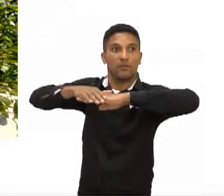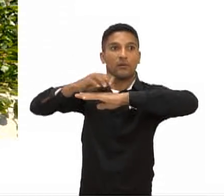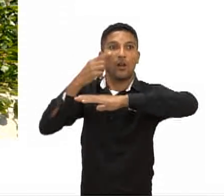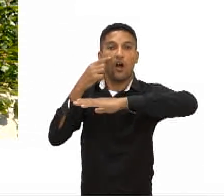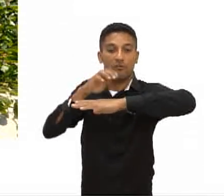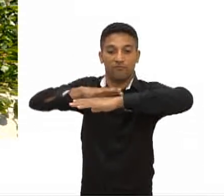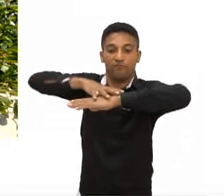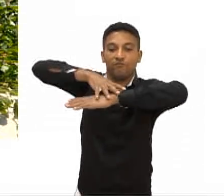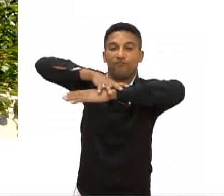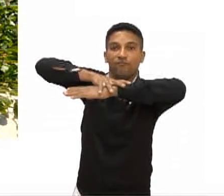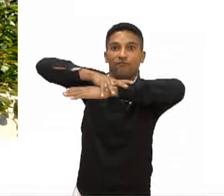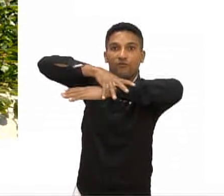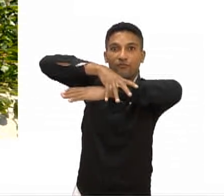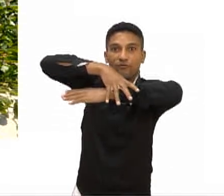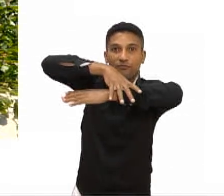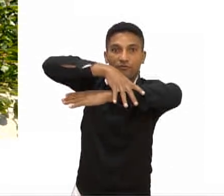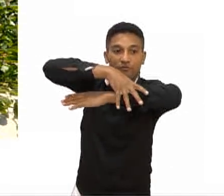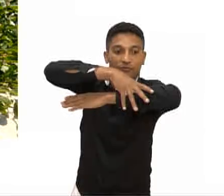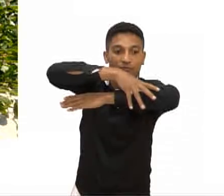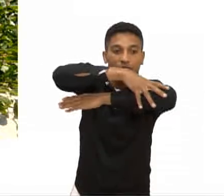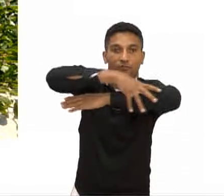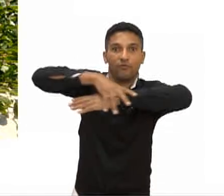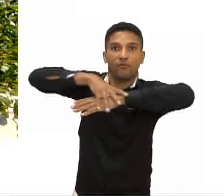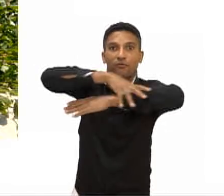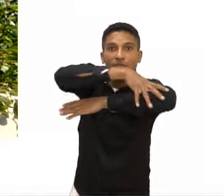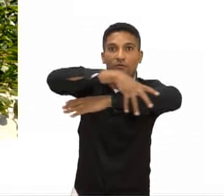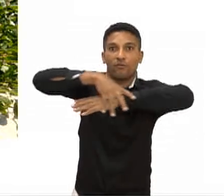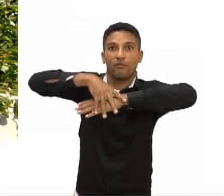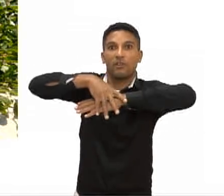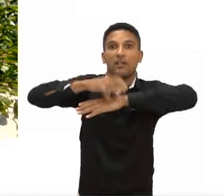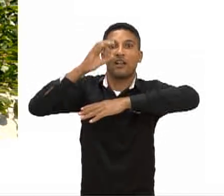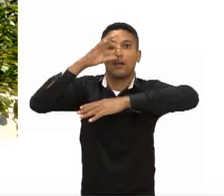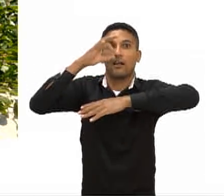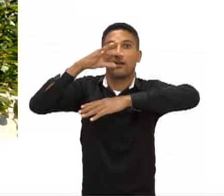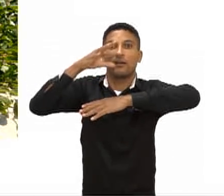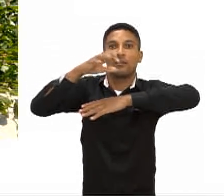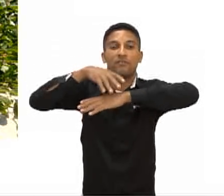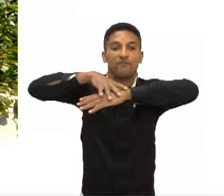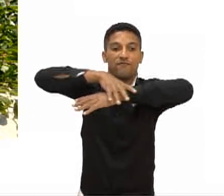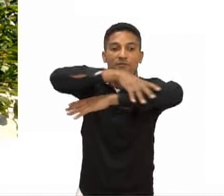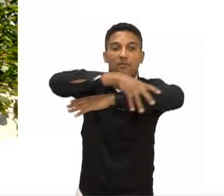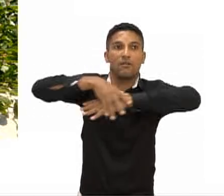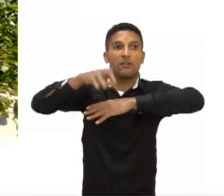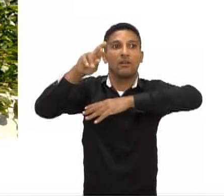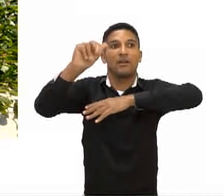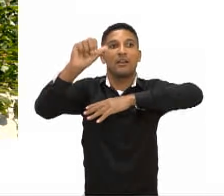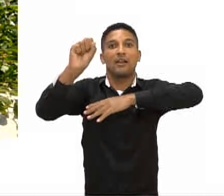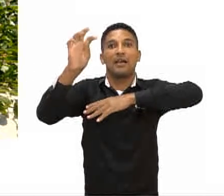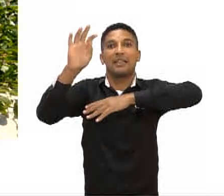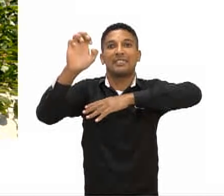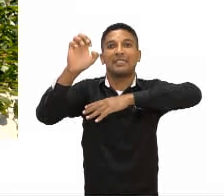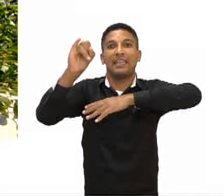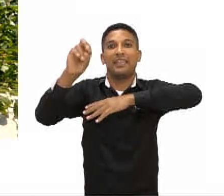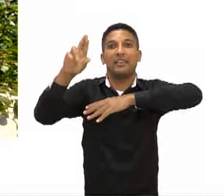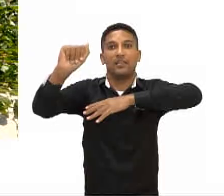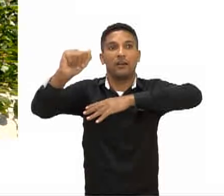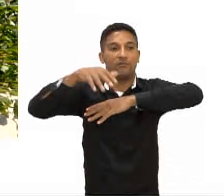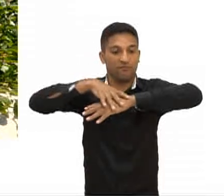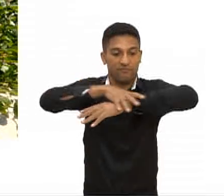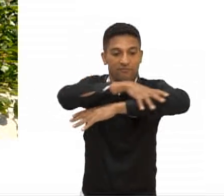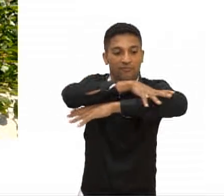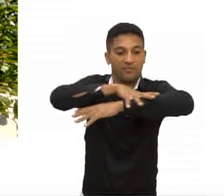arbustos, né? Veja, bem rasteira. Então, um exemplo aqui é a aroeira da praia